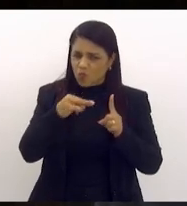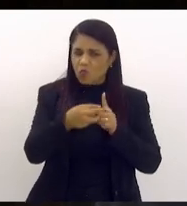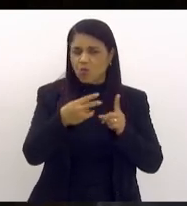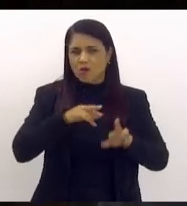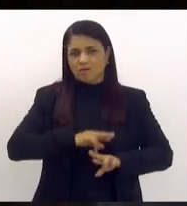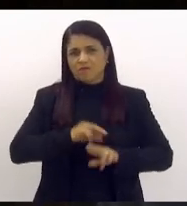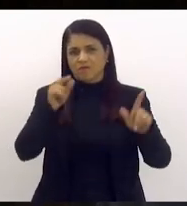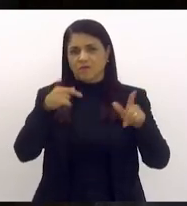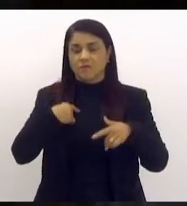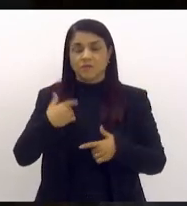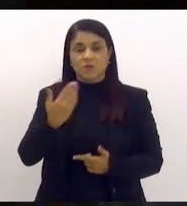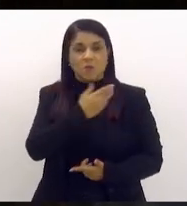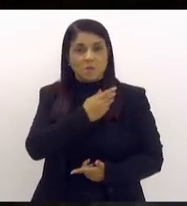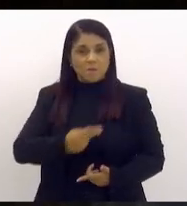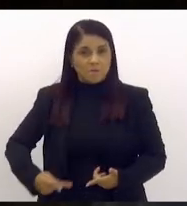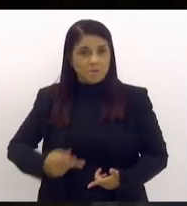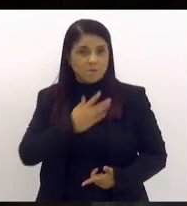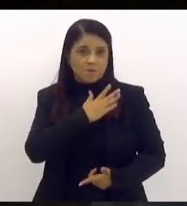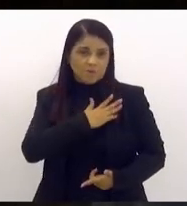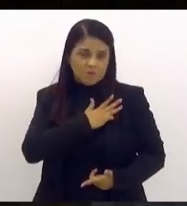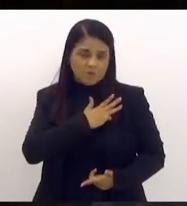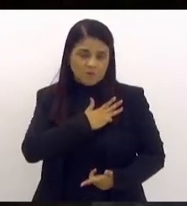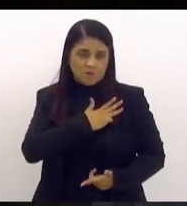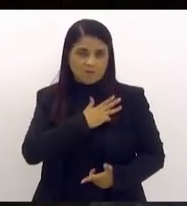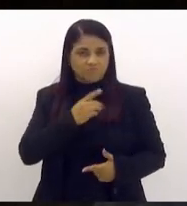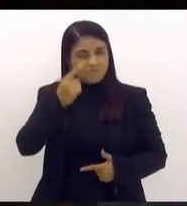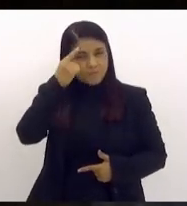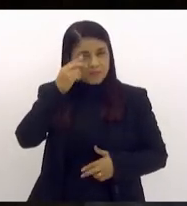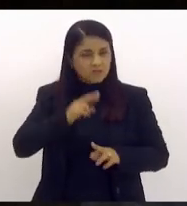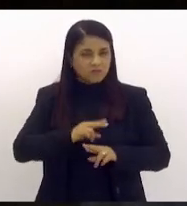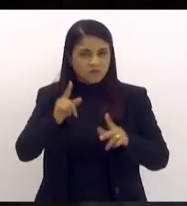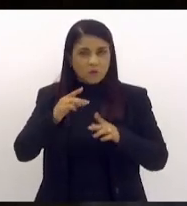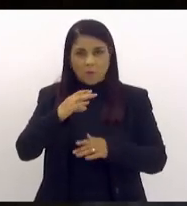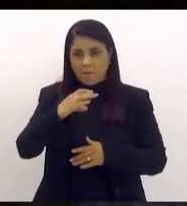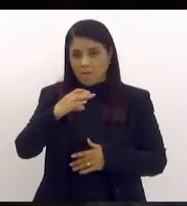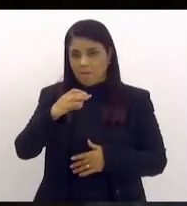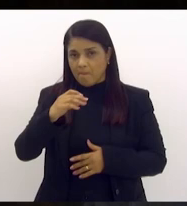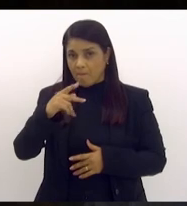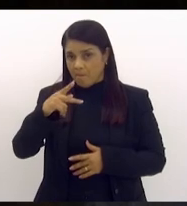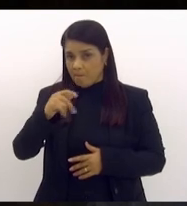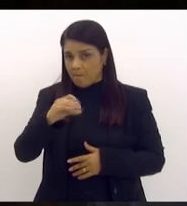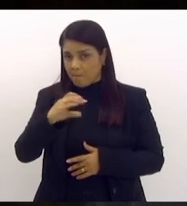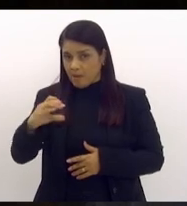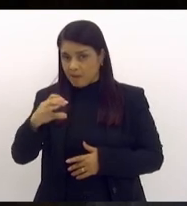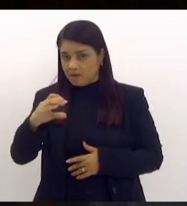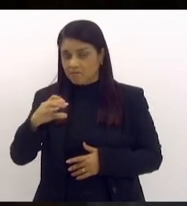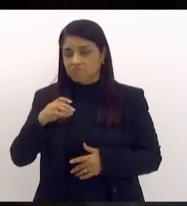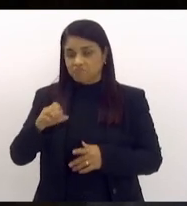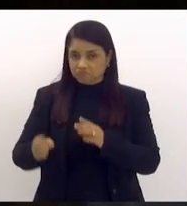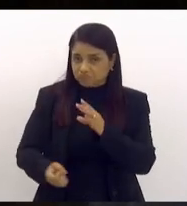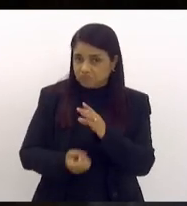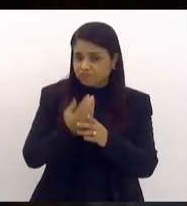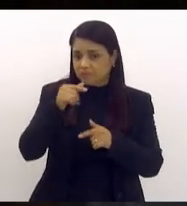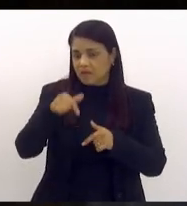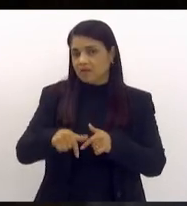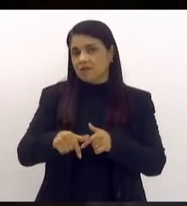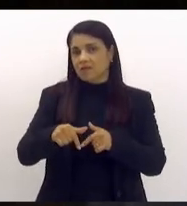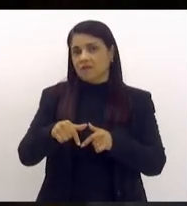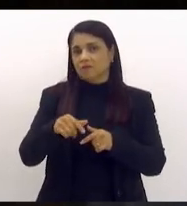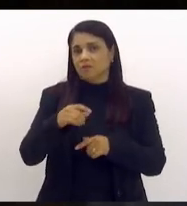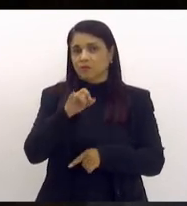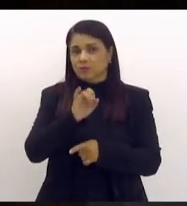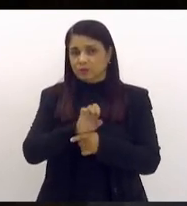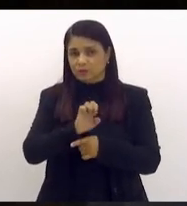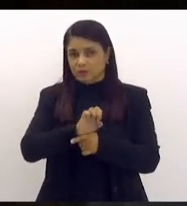levra aquer que o presidente o Lula pensa diferente pro Rio de Janeiro tanto que o PAC foi lançado aqui no Rio de Janeiro né o PAC 3 foi lançado aqui no Rio de